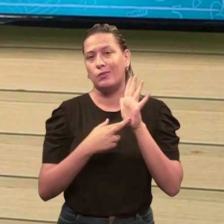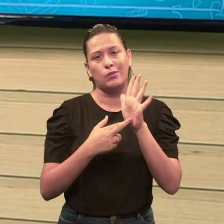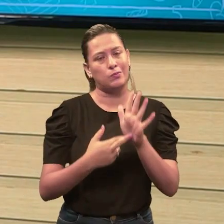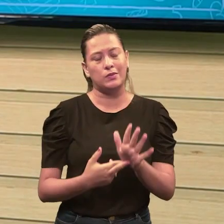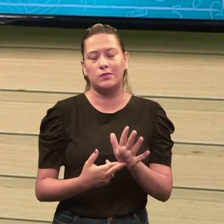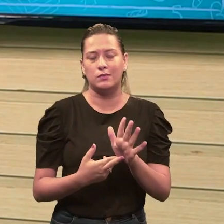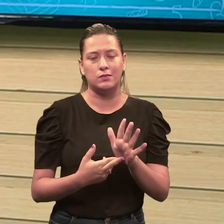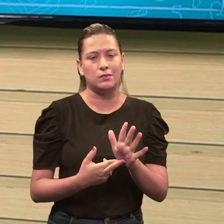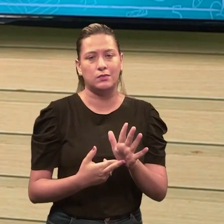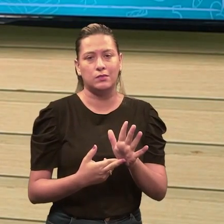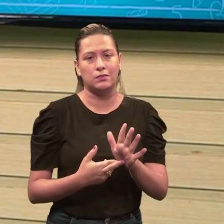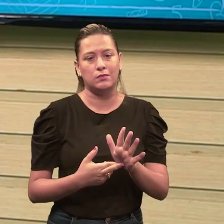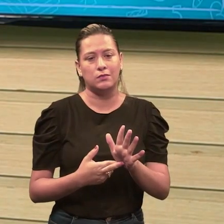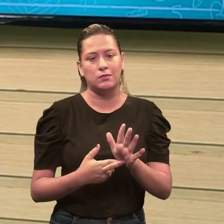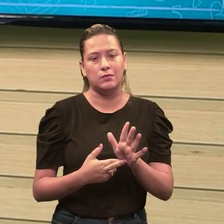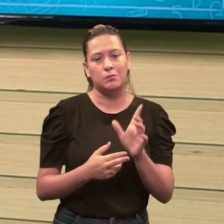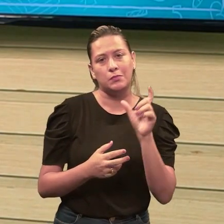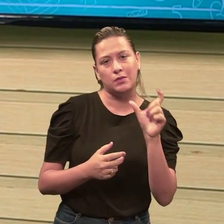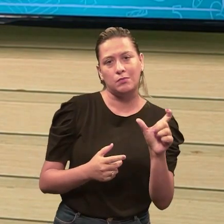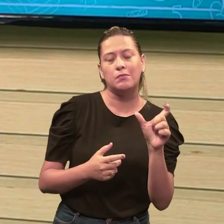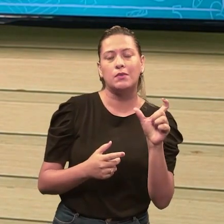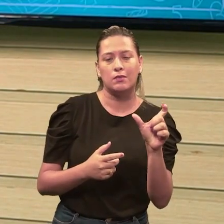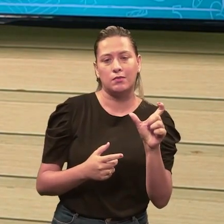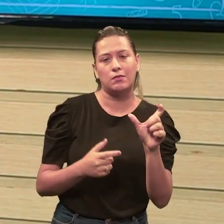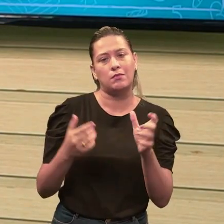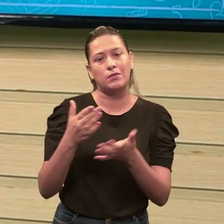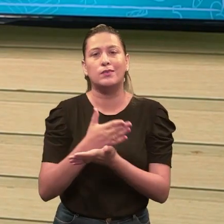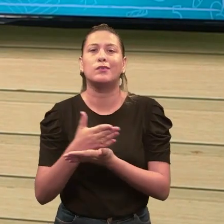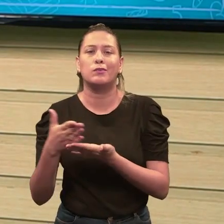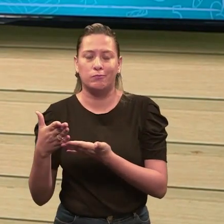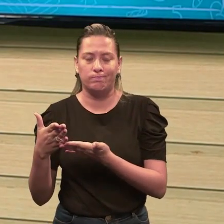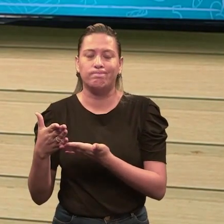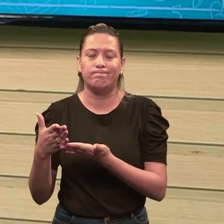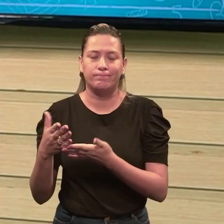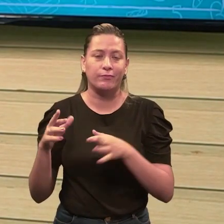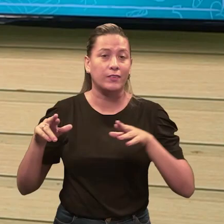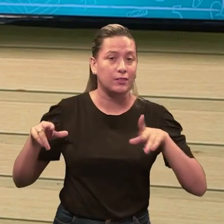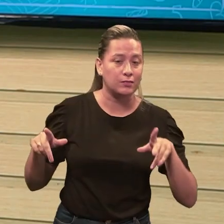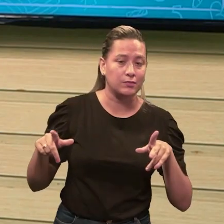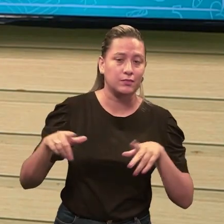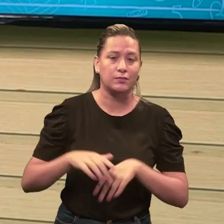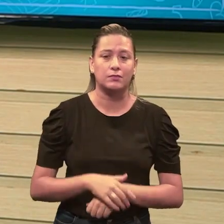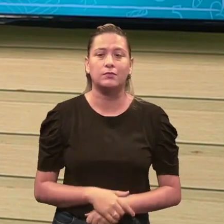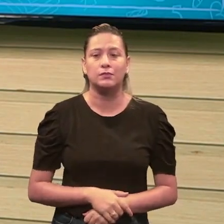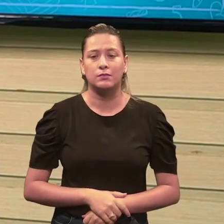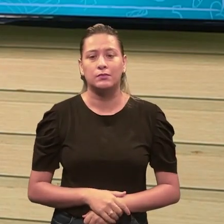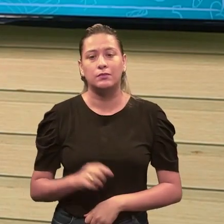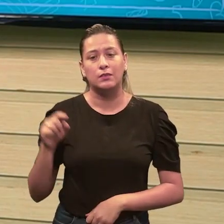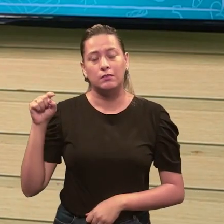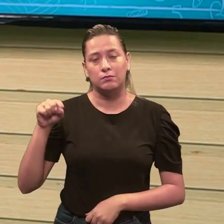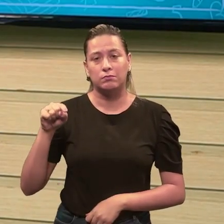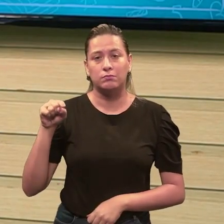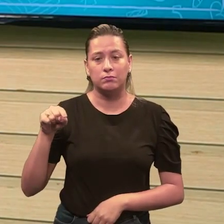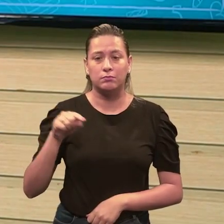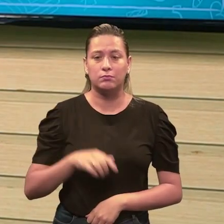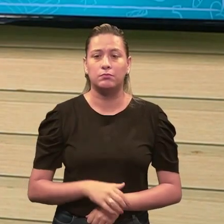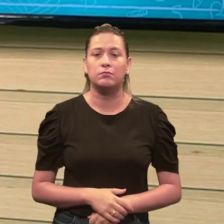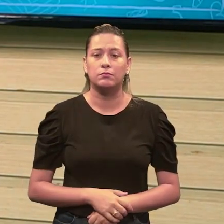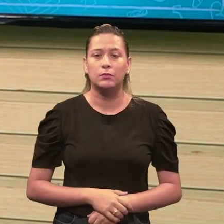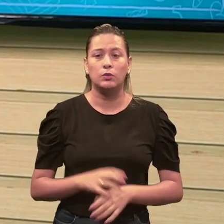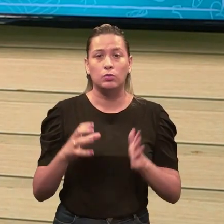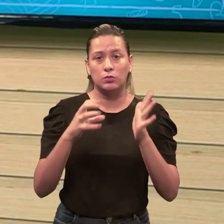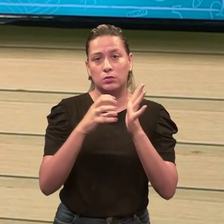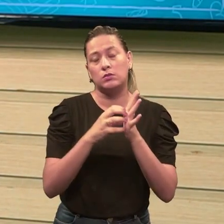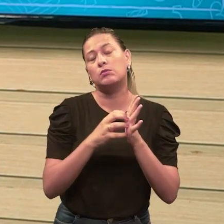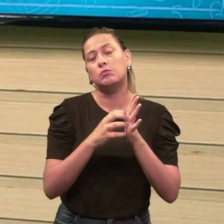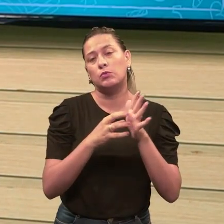como a primeira letra dos indutores, né? Aqui, o símbolo vai